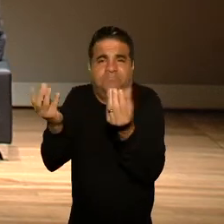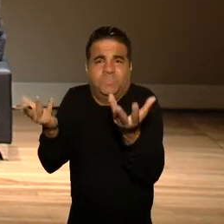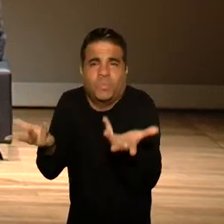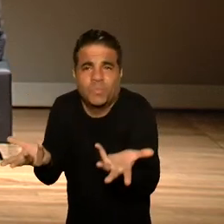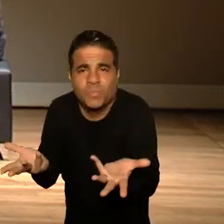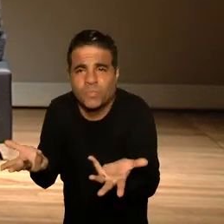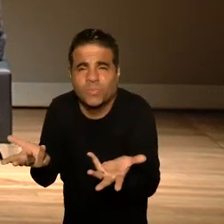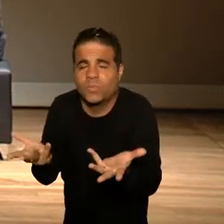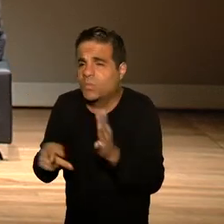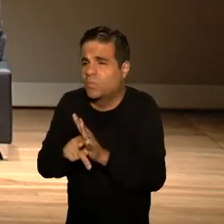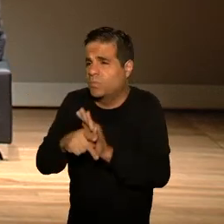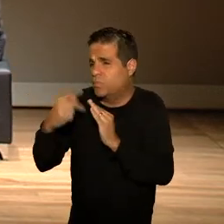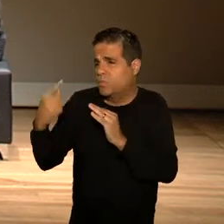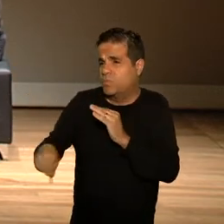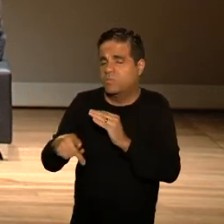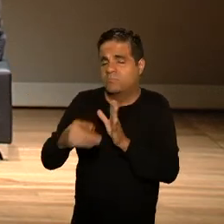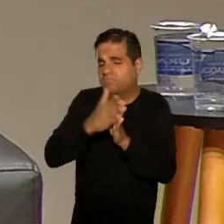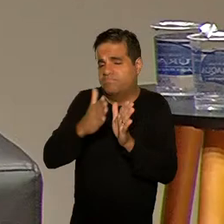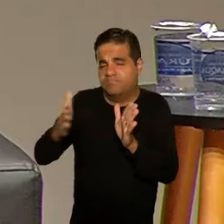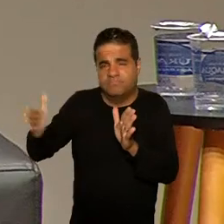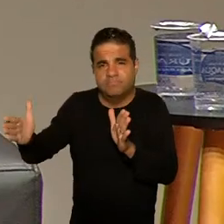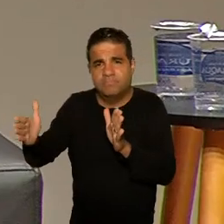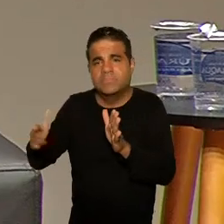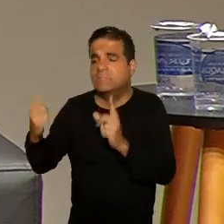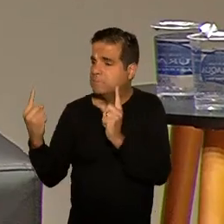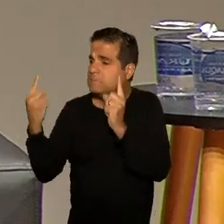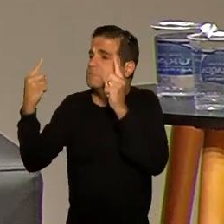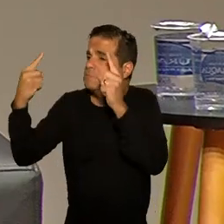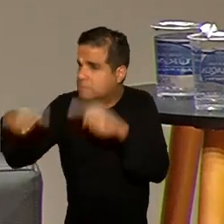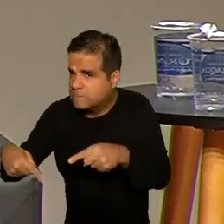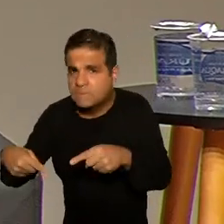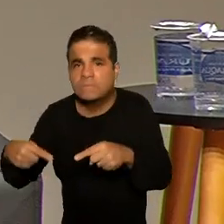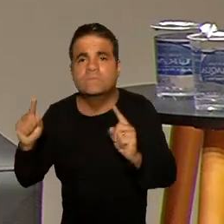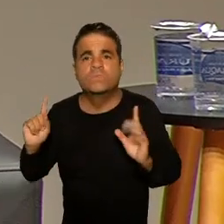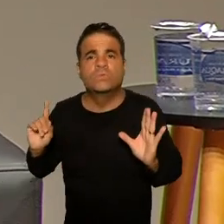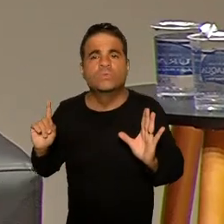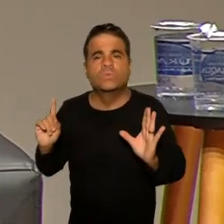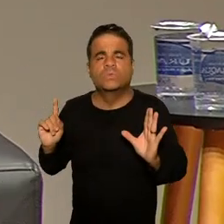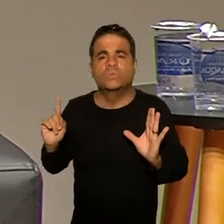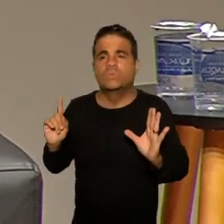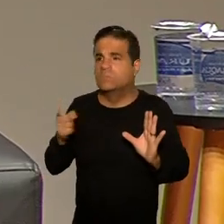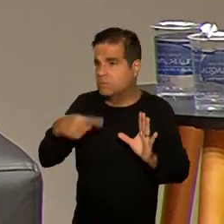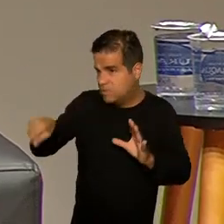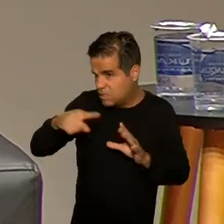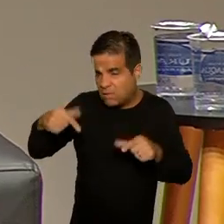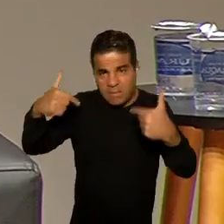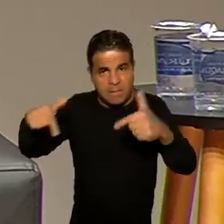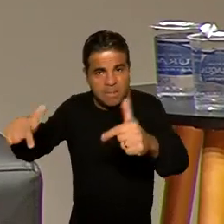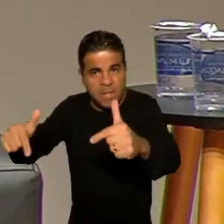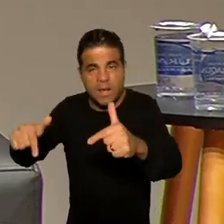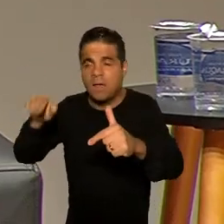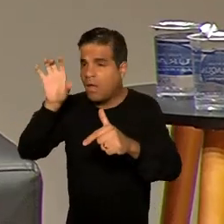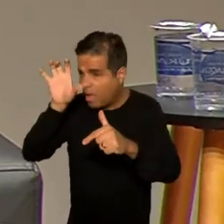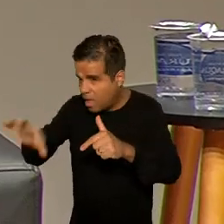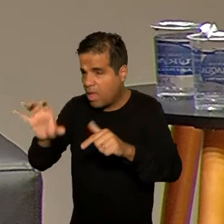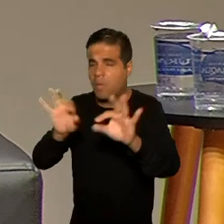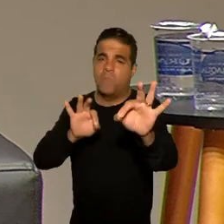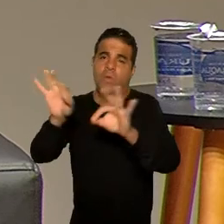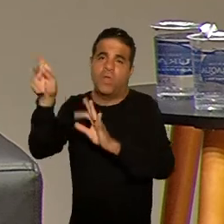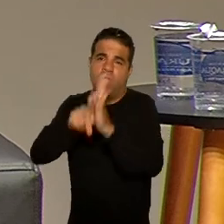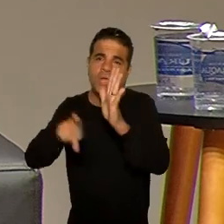e que não é da Ordem do previsível e que desafia a instituição e aqueles que estão trabalhando em função daquele projeto